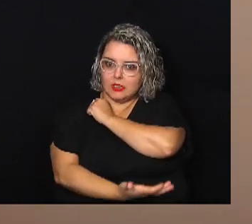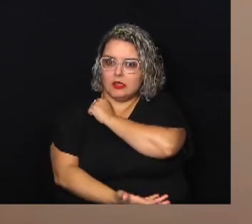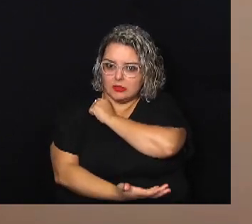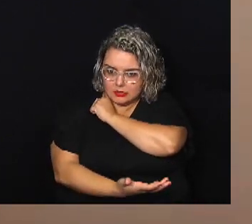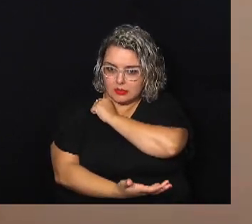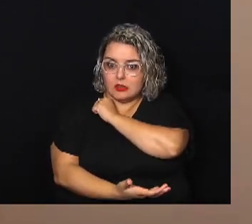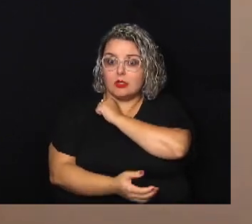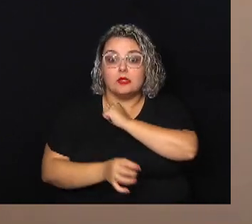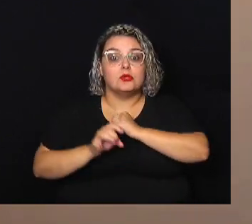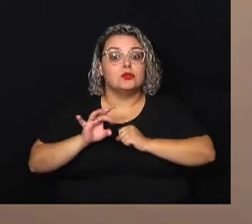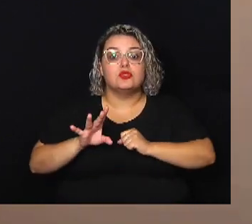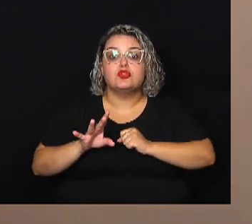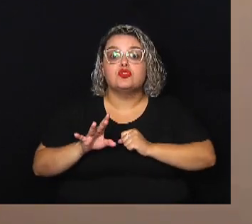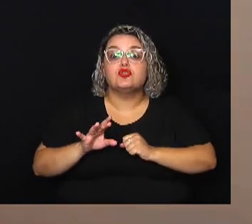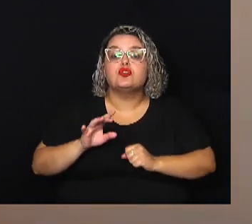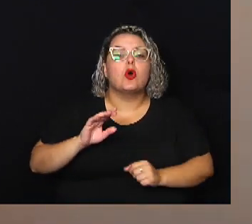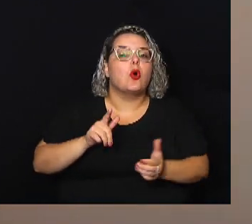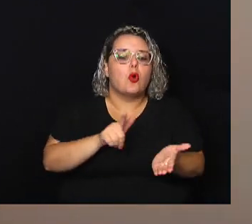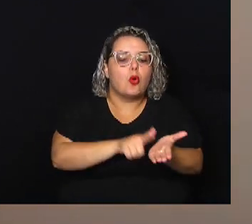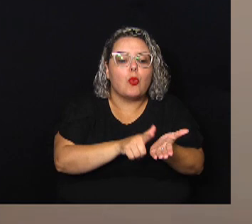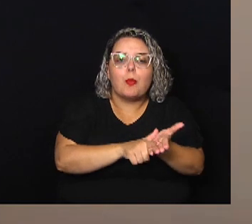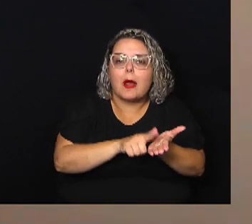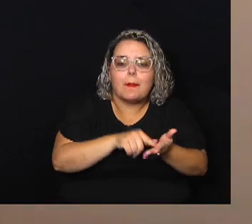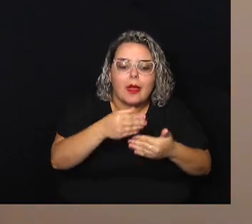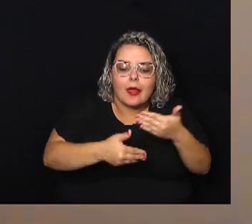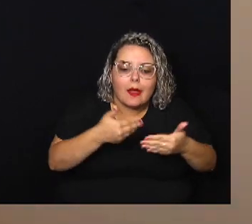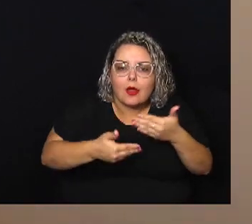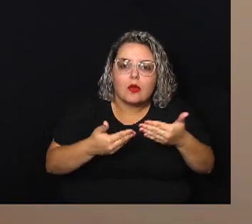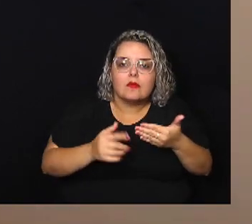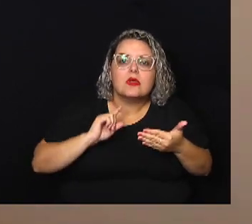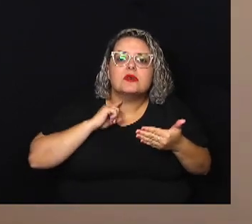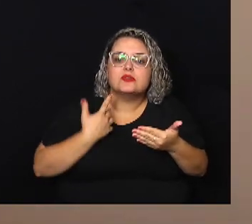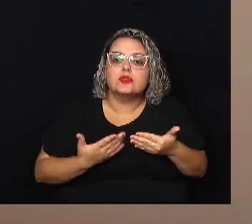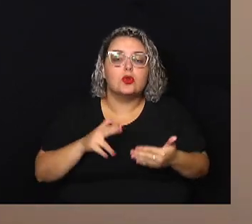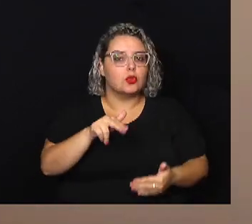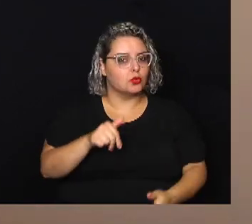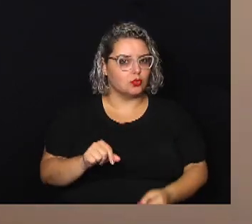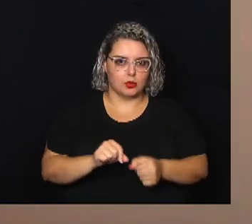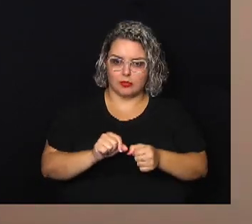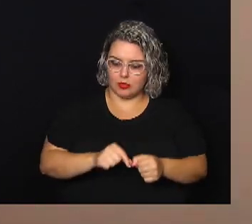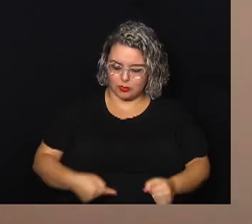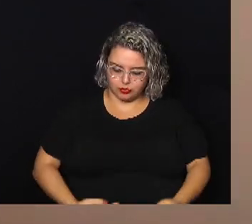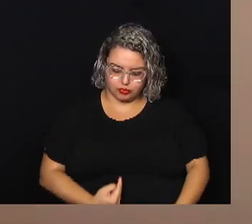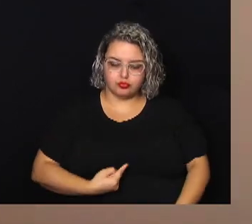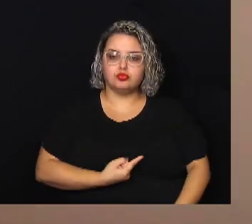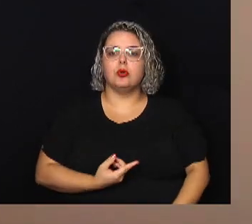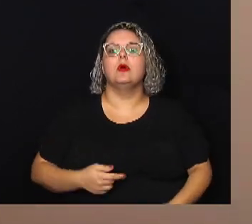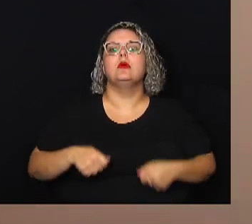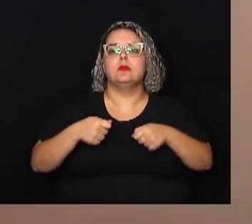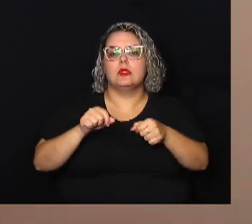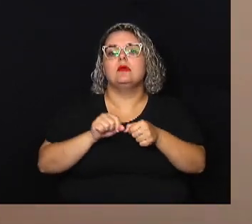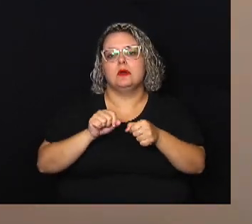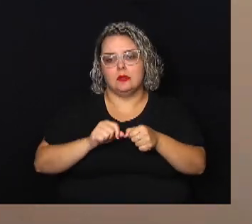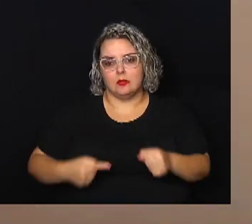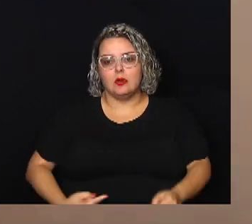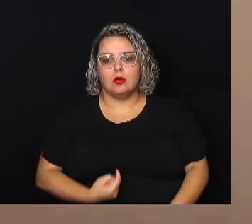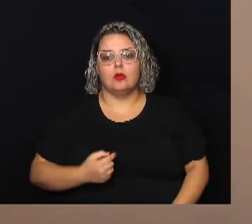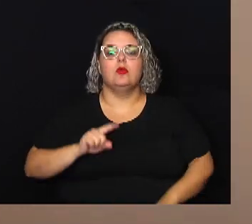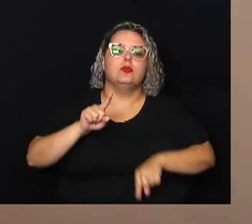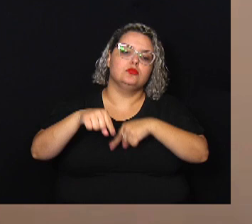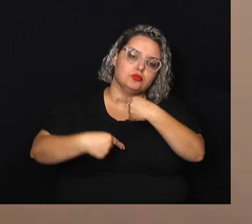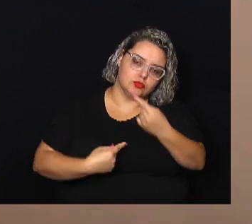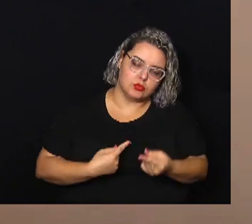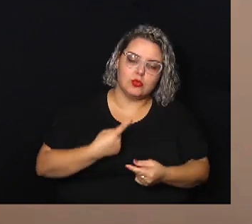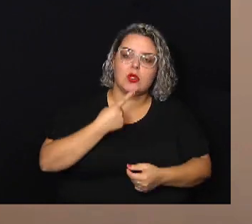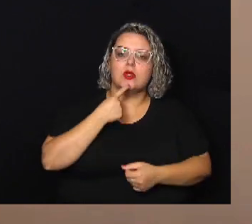que só o papel fica sujo na hora da higiene, se você nunca fez uma colono, você precisa fazer uma colono. Fora o